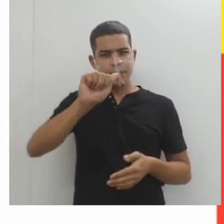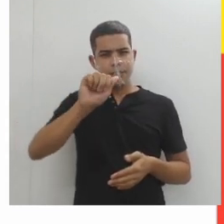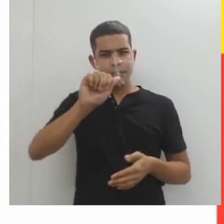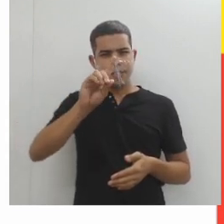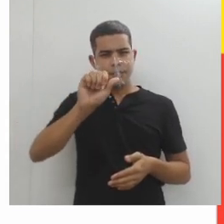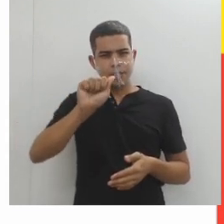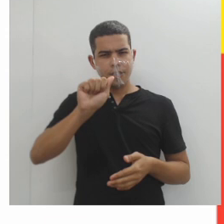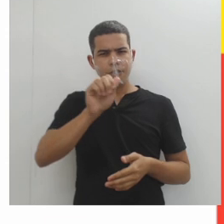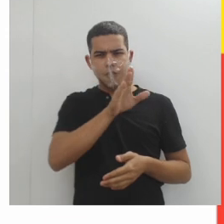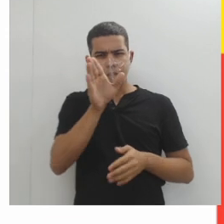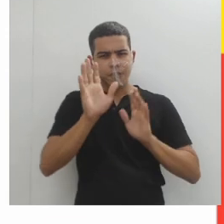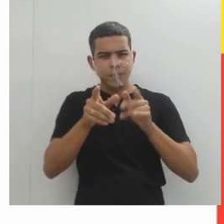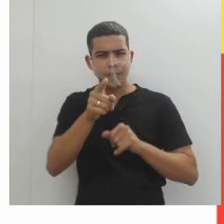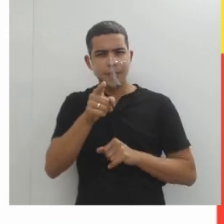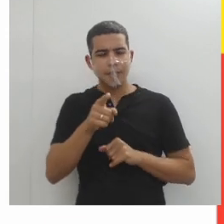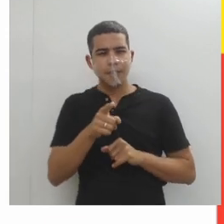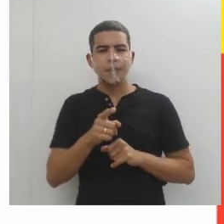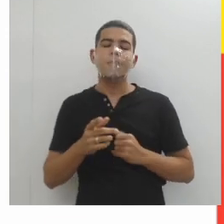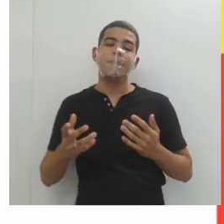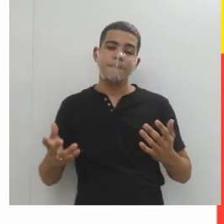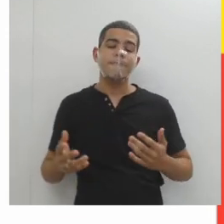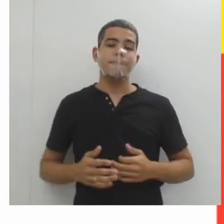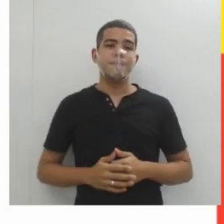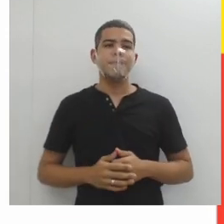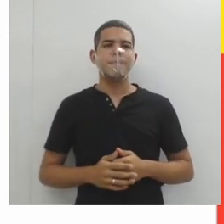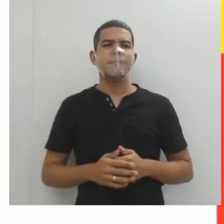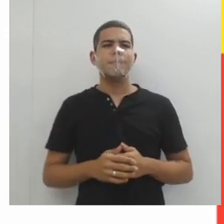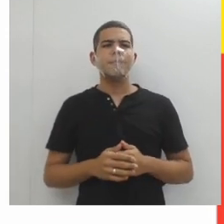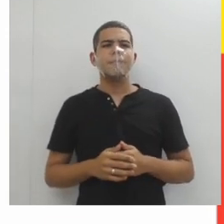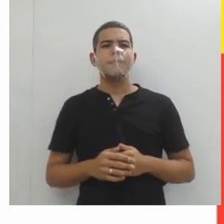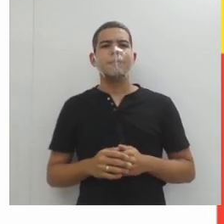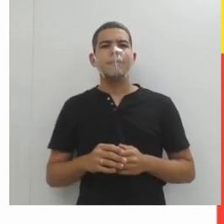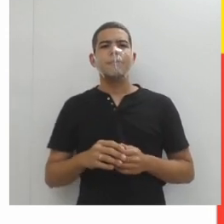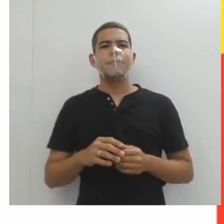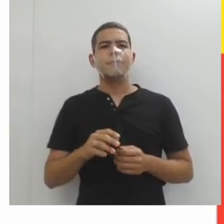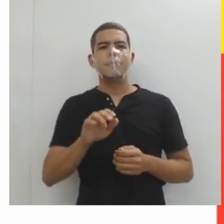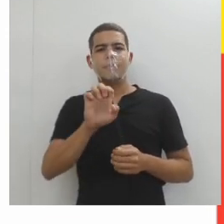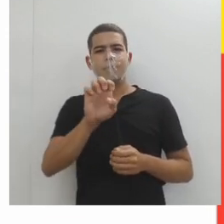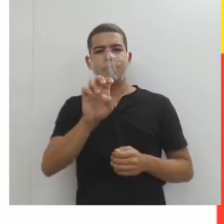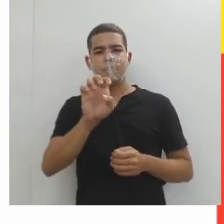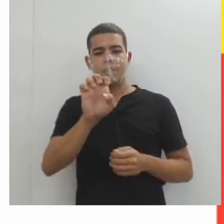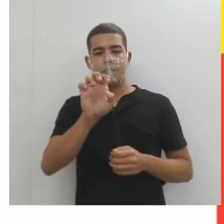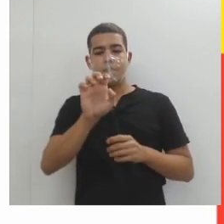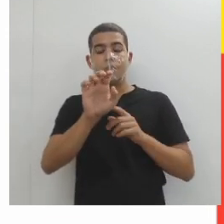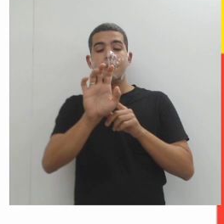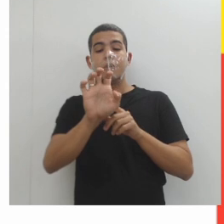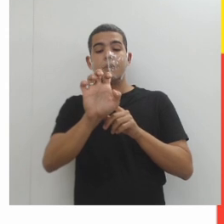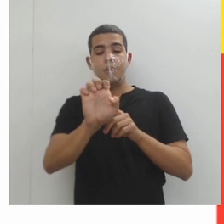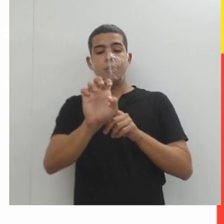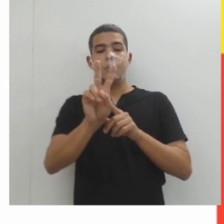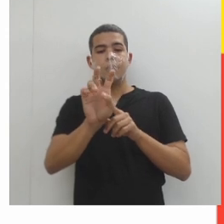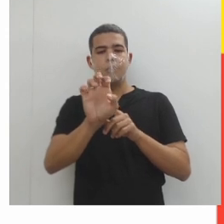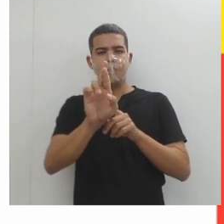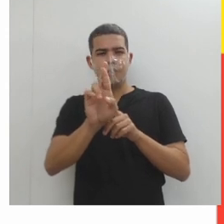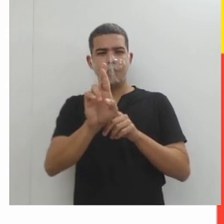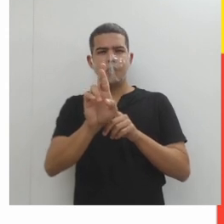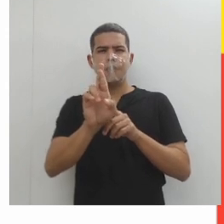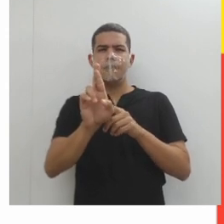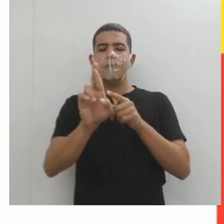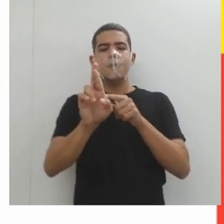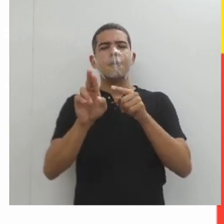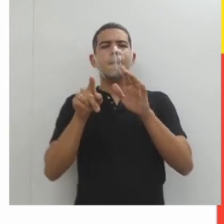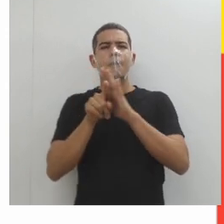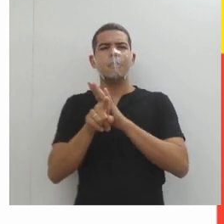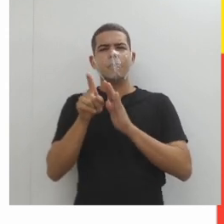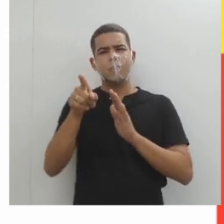advérbio ever. Esse ever, ele tá querendo dar uma intensidade para saber se a pessoa já sequer alguma vez na vida fez alguma coisa. Nesse caso, do